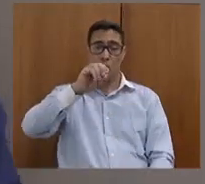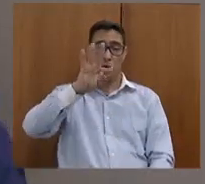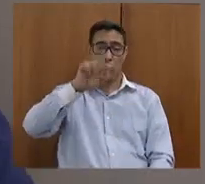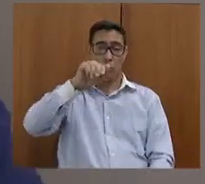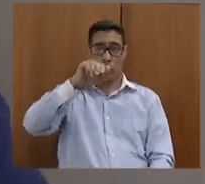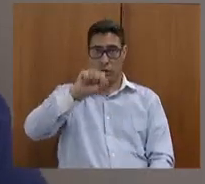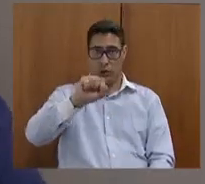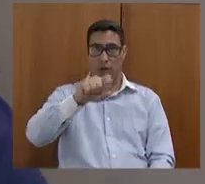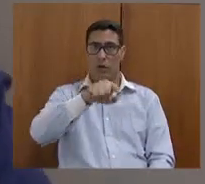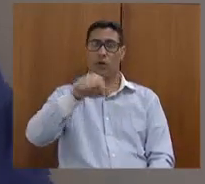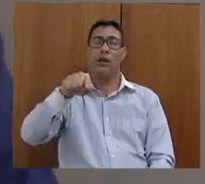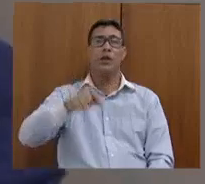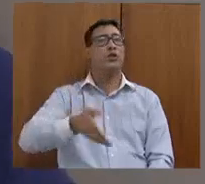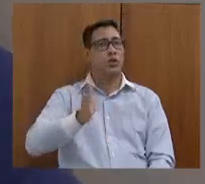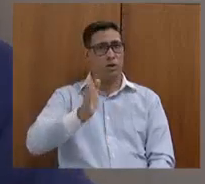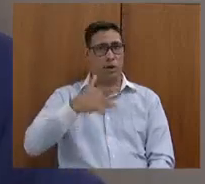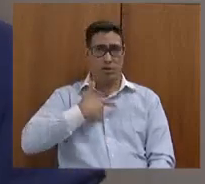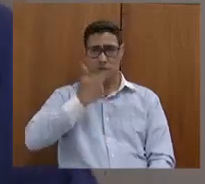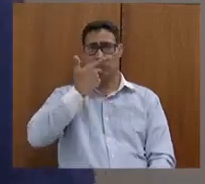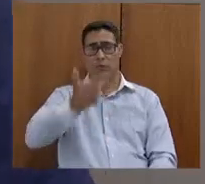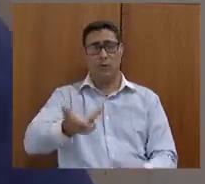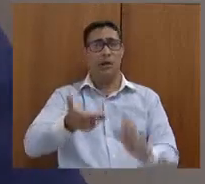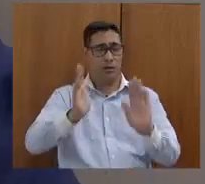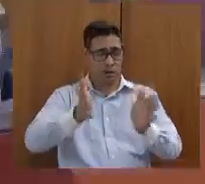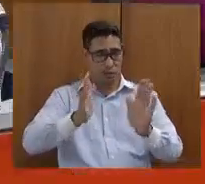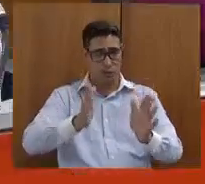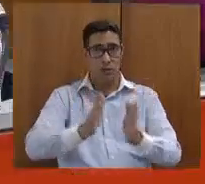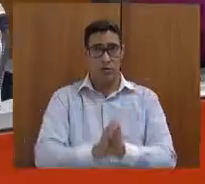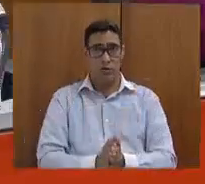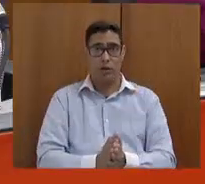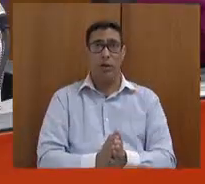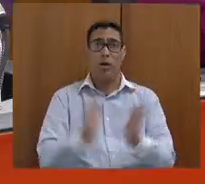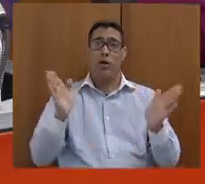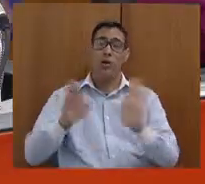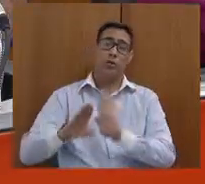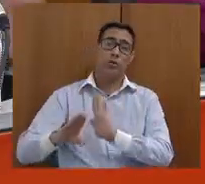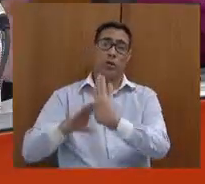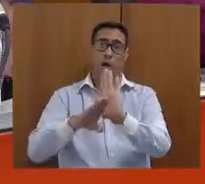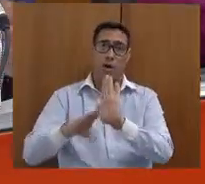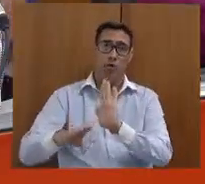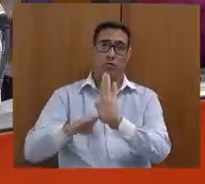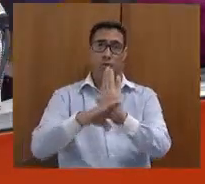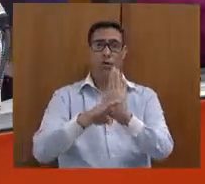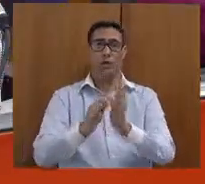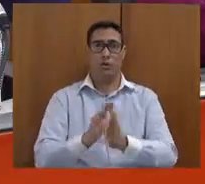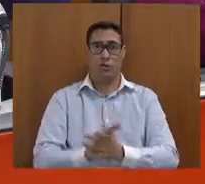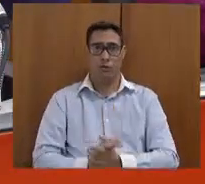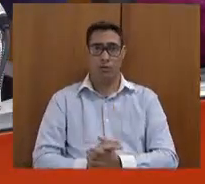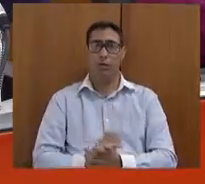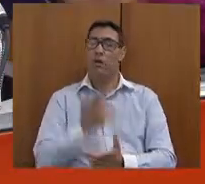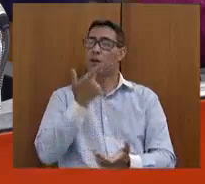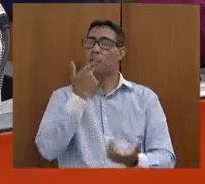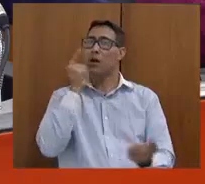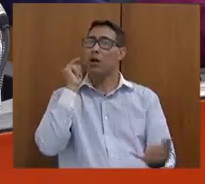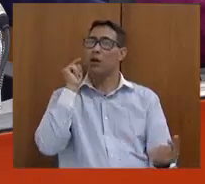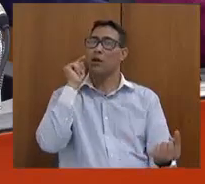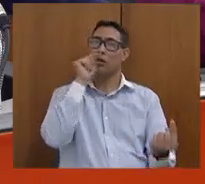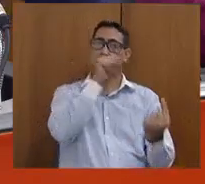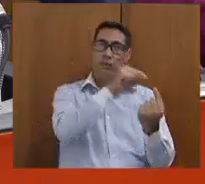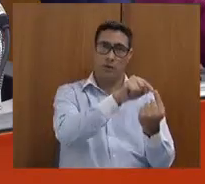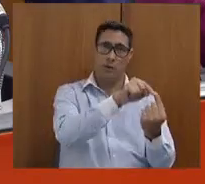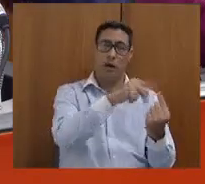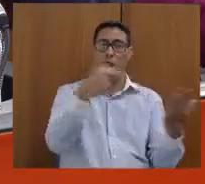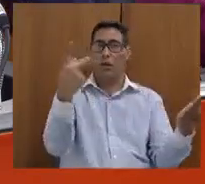nós já havíamos levantado tá bom quanto aos auxílios que a senhora trouxe referente a